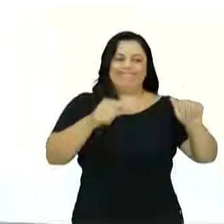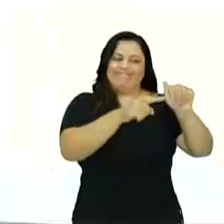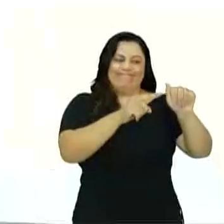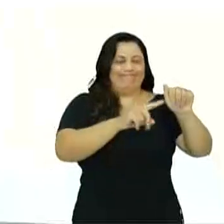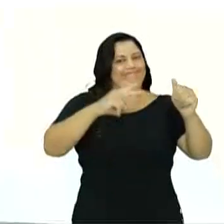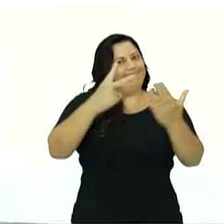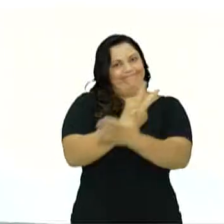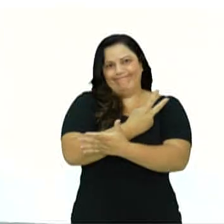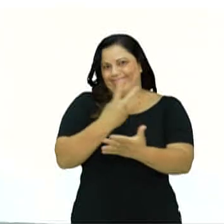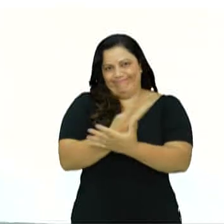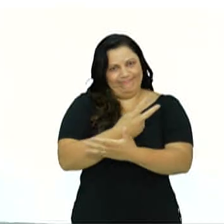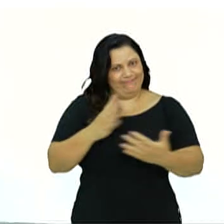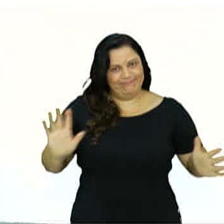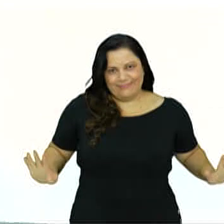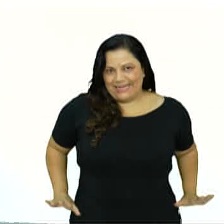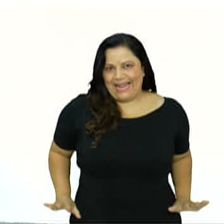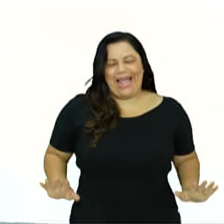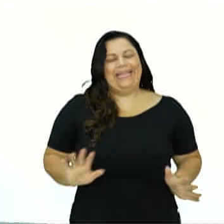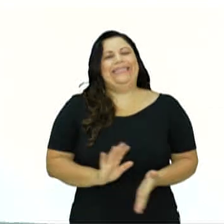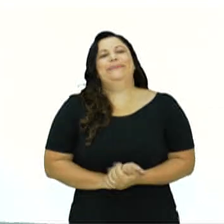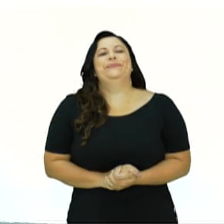já matamos a questão, né?